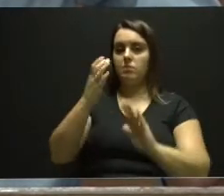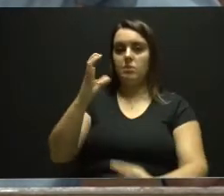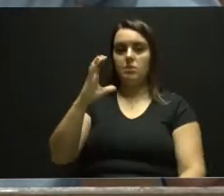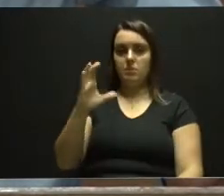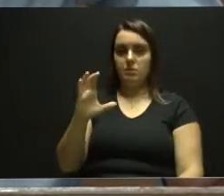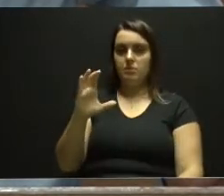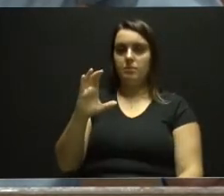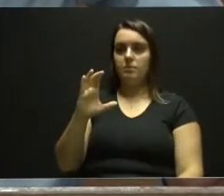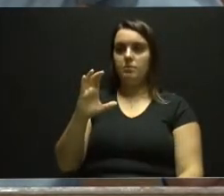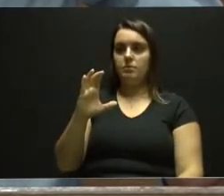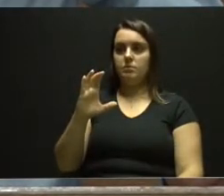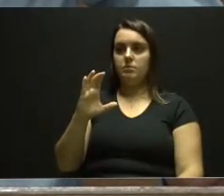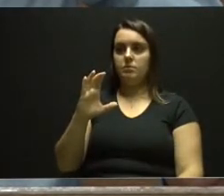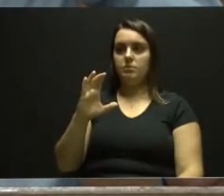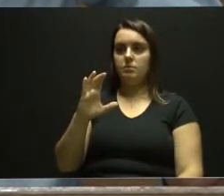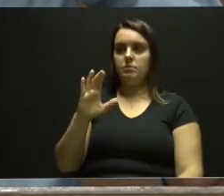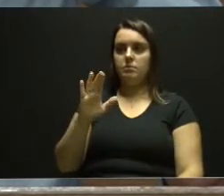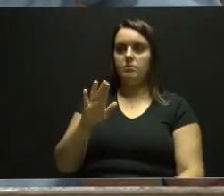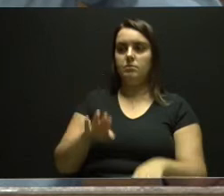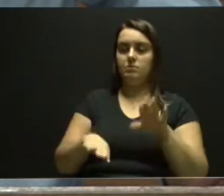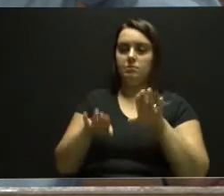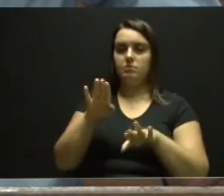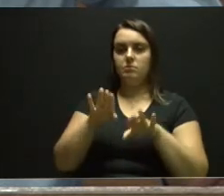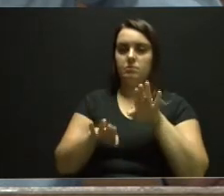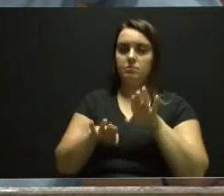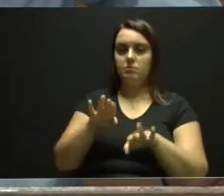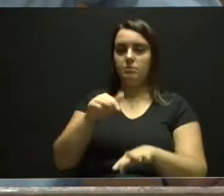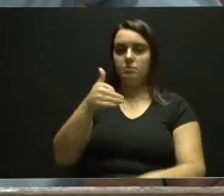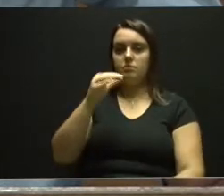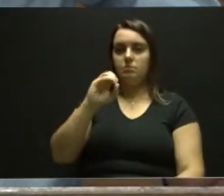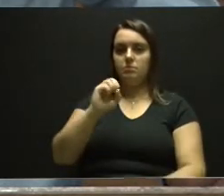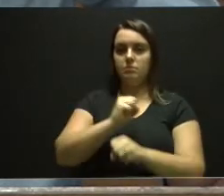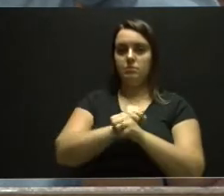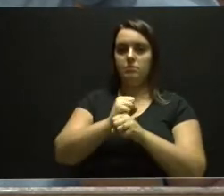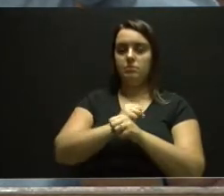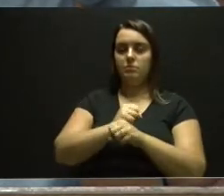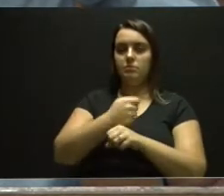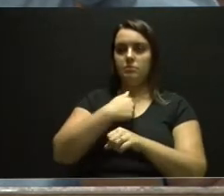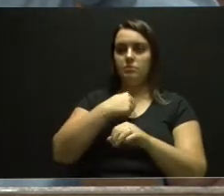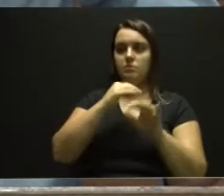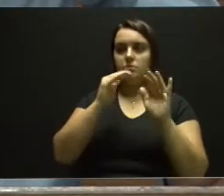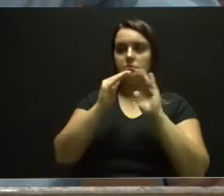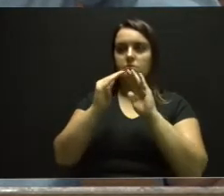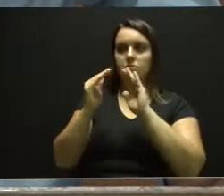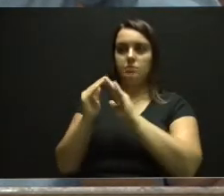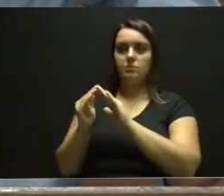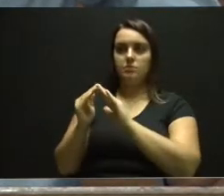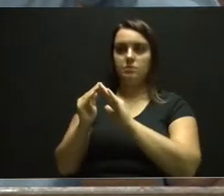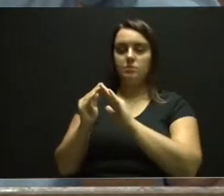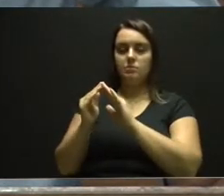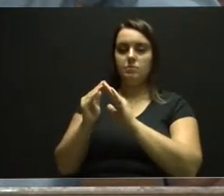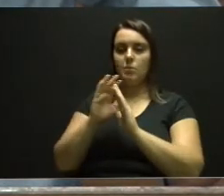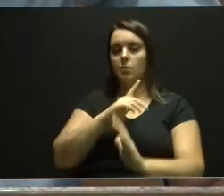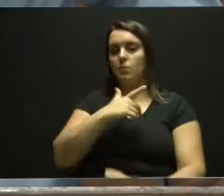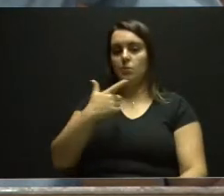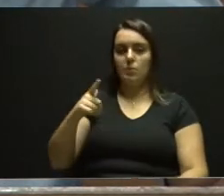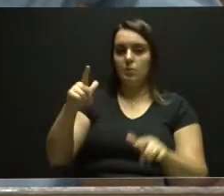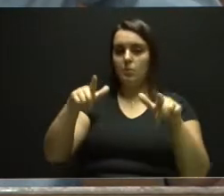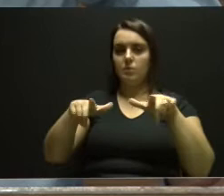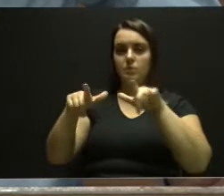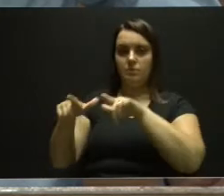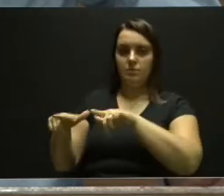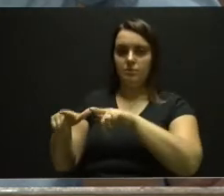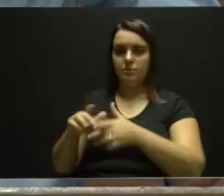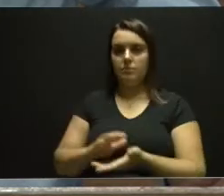tem 10 11 anos eu estou morando lá no litoral norte são sebastião e no